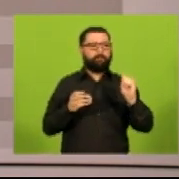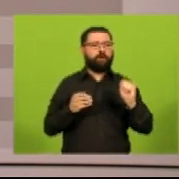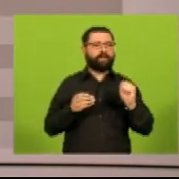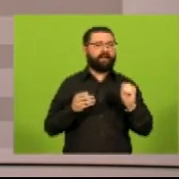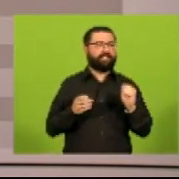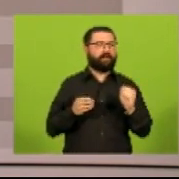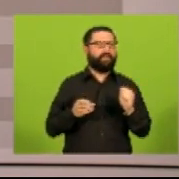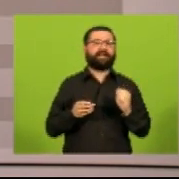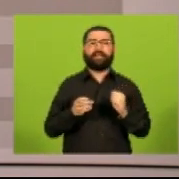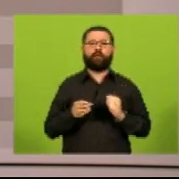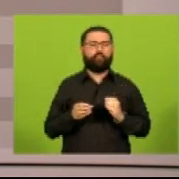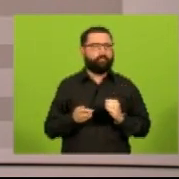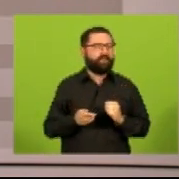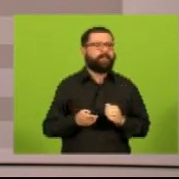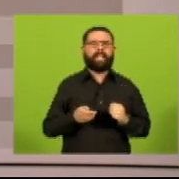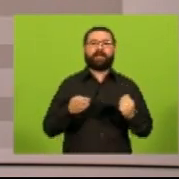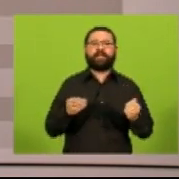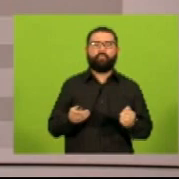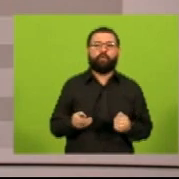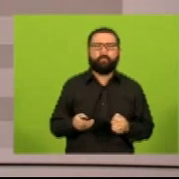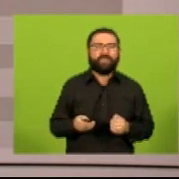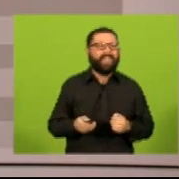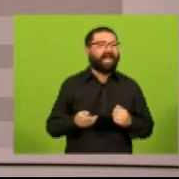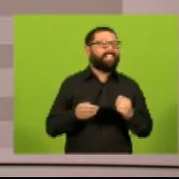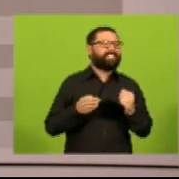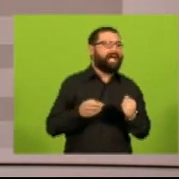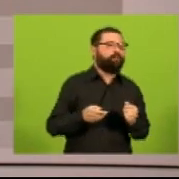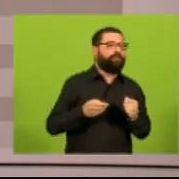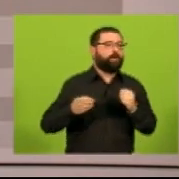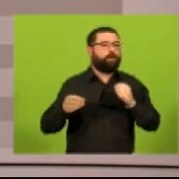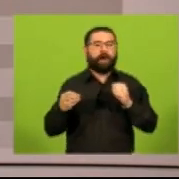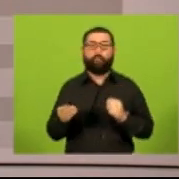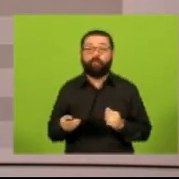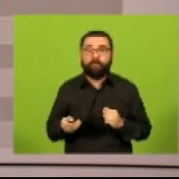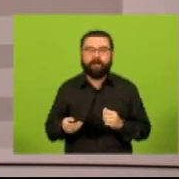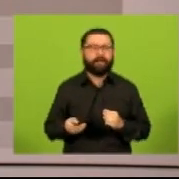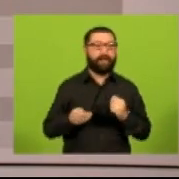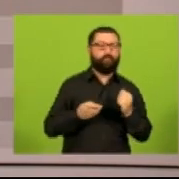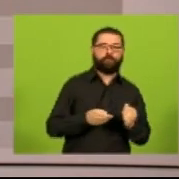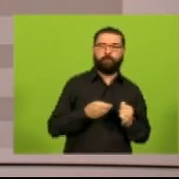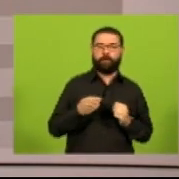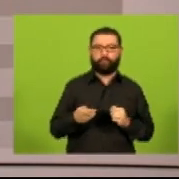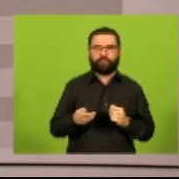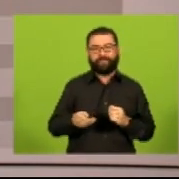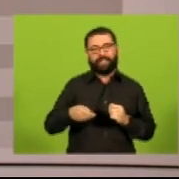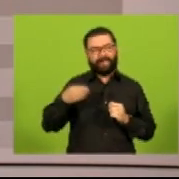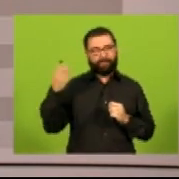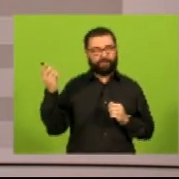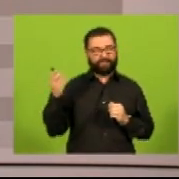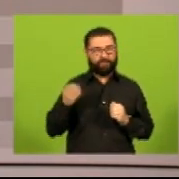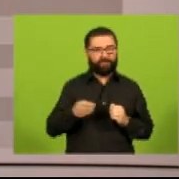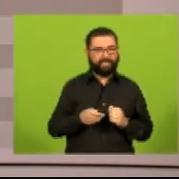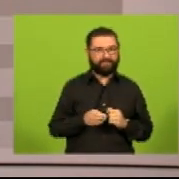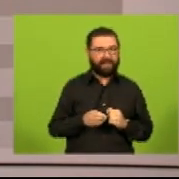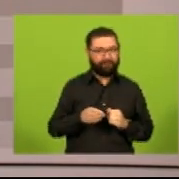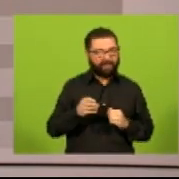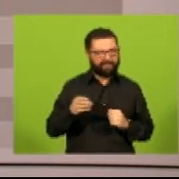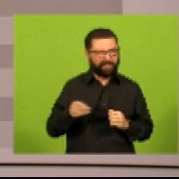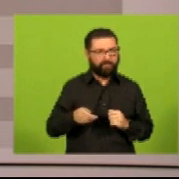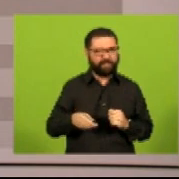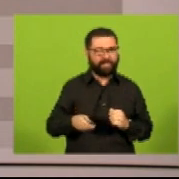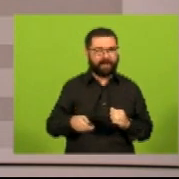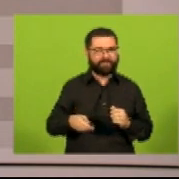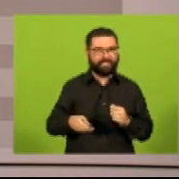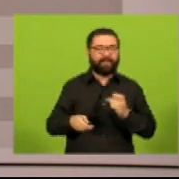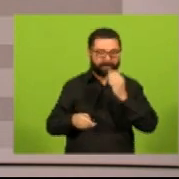Começando lá, vamos começar essa tabela 0,1. O que é 0,1? É 0,1 galões por minuto. Aí depois você converte lá, faz